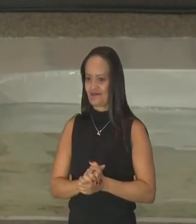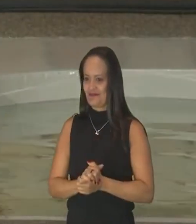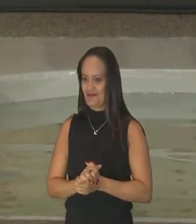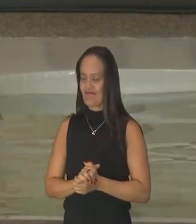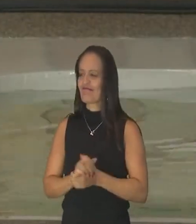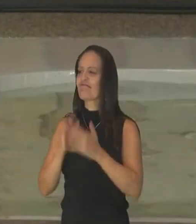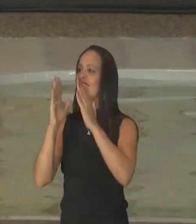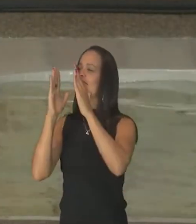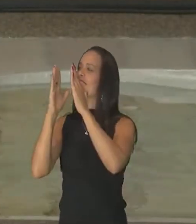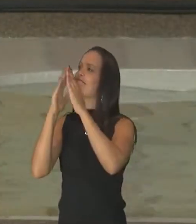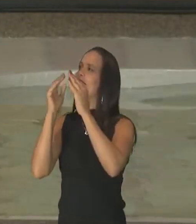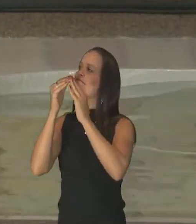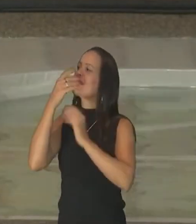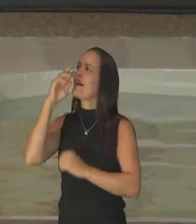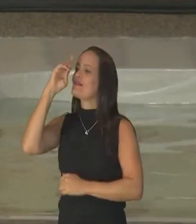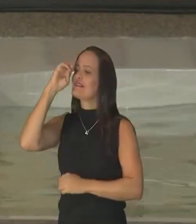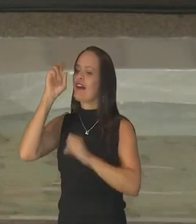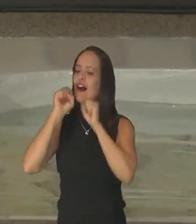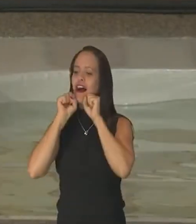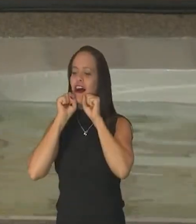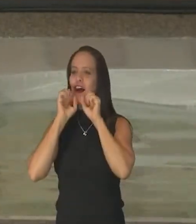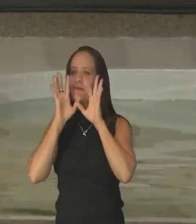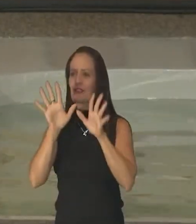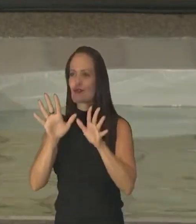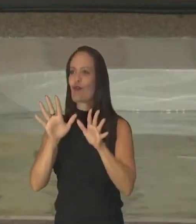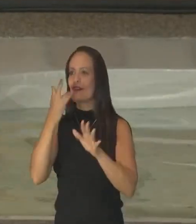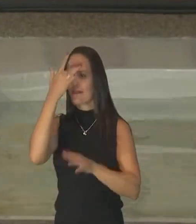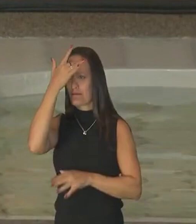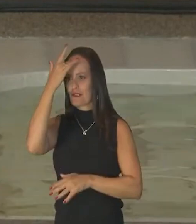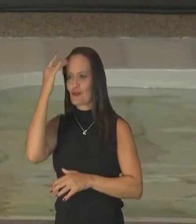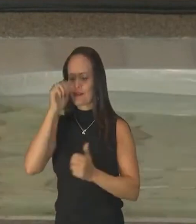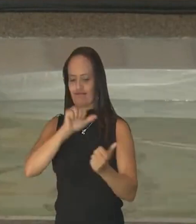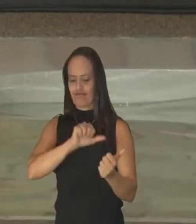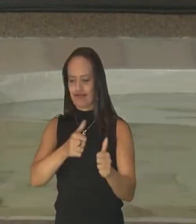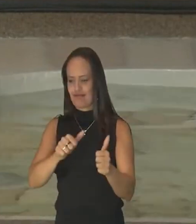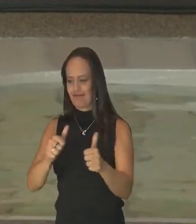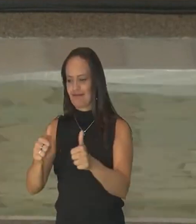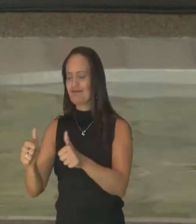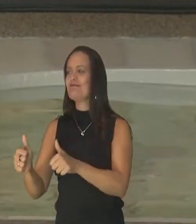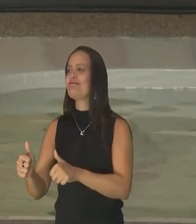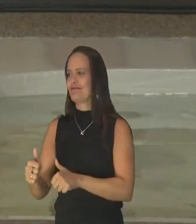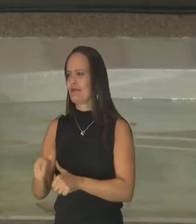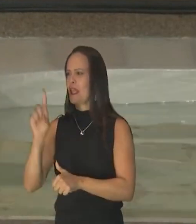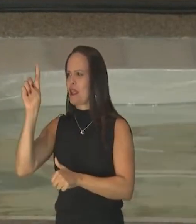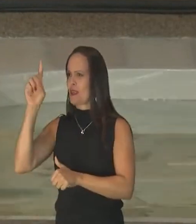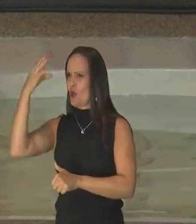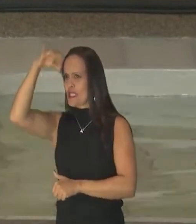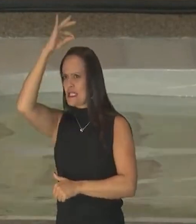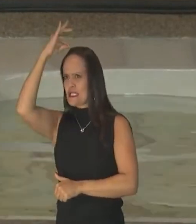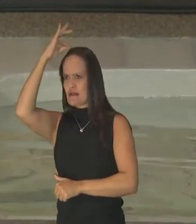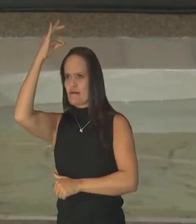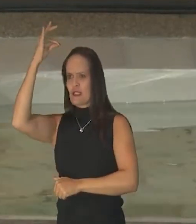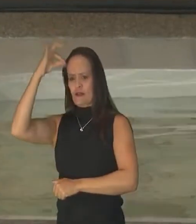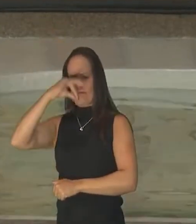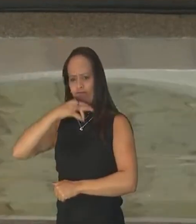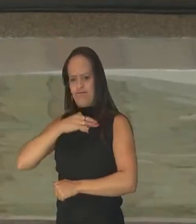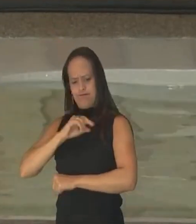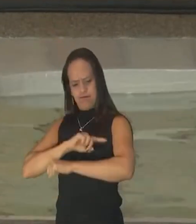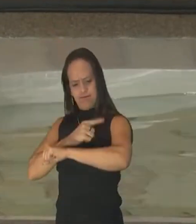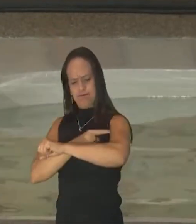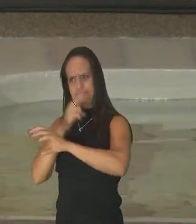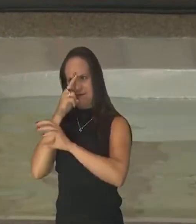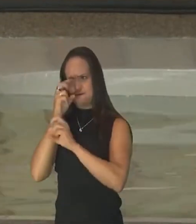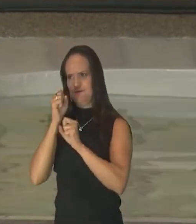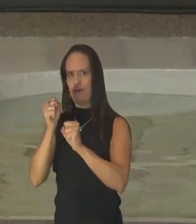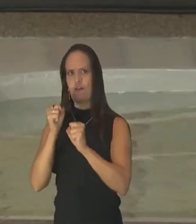Vamos pedir ao Senhor que abençoe estas vidas, que o Espírito Santo de Deus continue fortalecendo a fé. Vou pedir ao